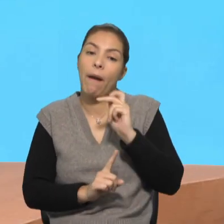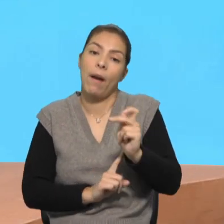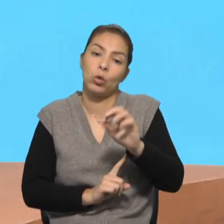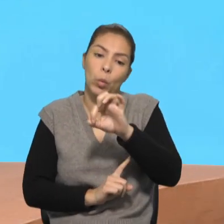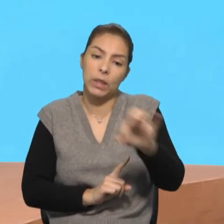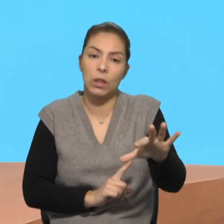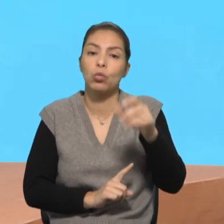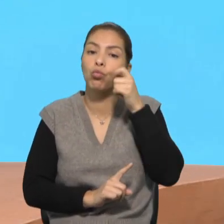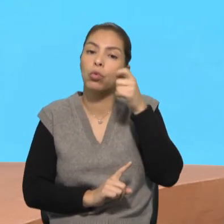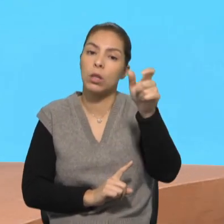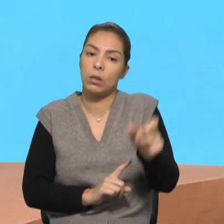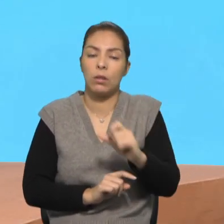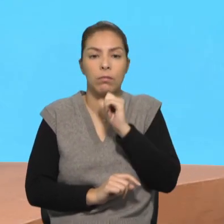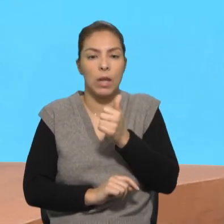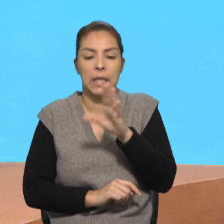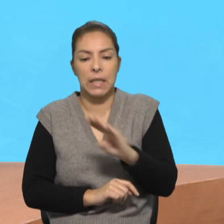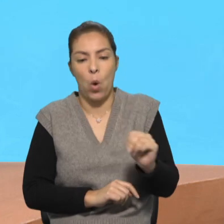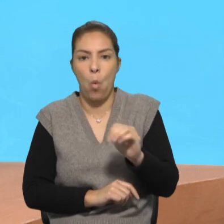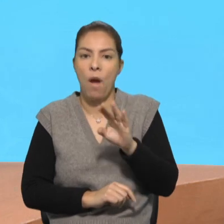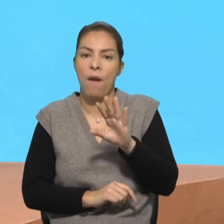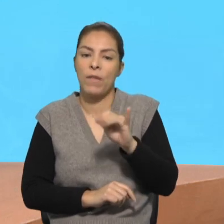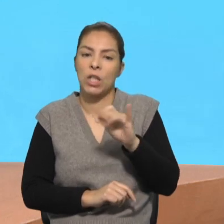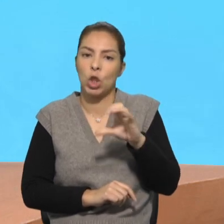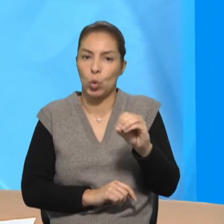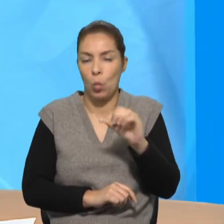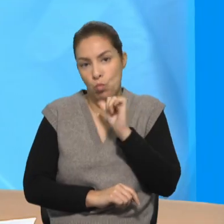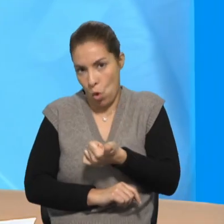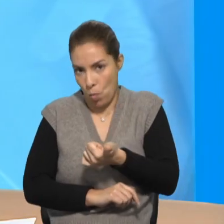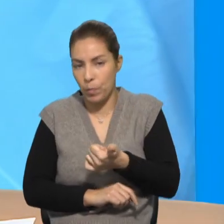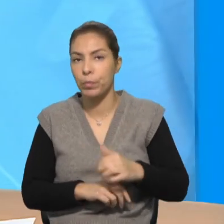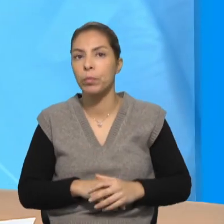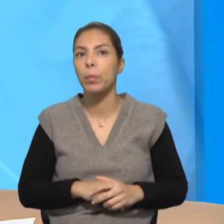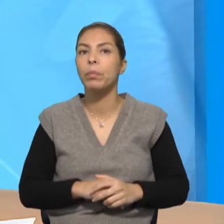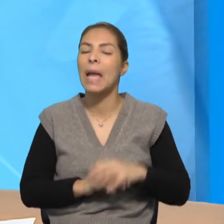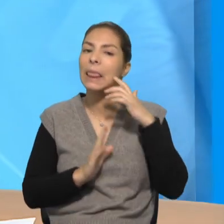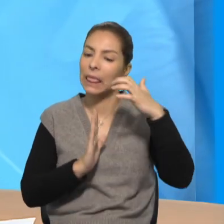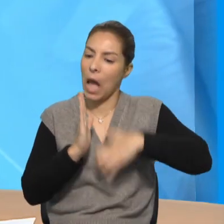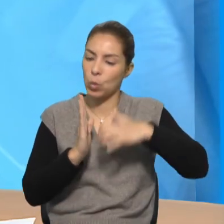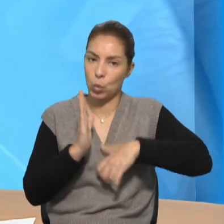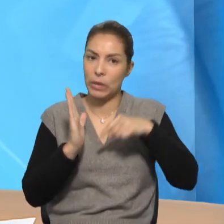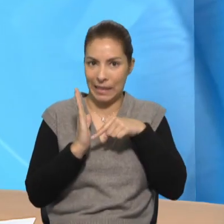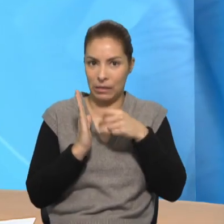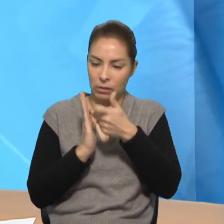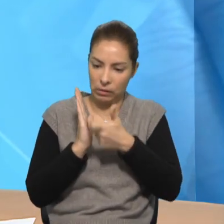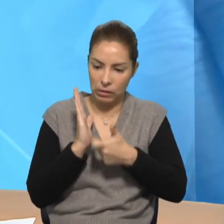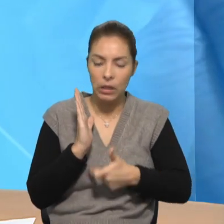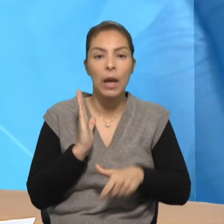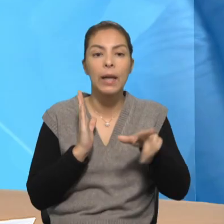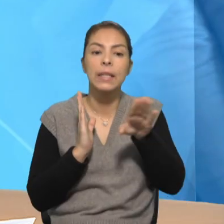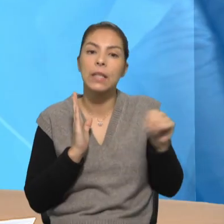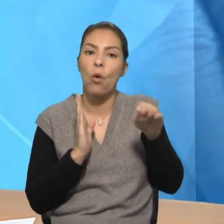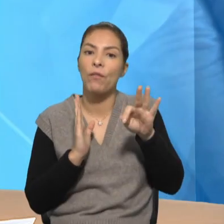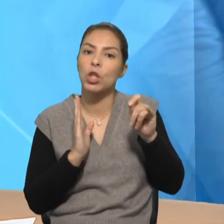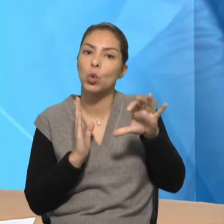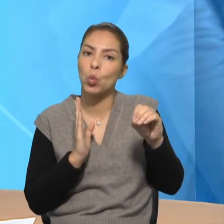São Francisco. Para quem nos está a ver e ouvir, se calhar este Cântico das Criaturas é aquela em que São Francisco de Assis